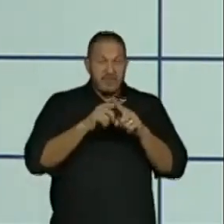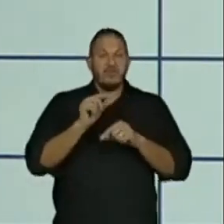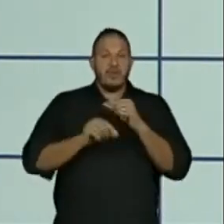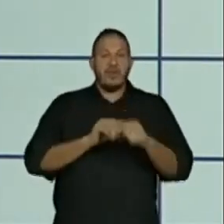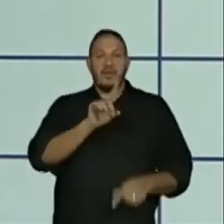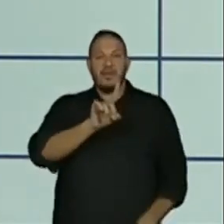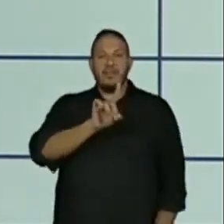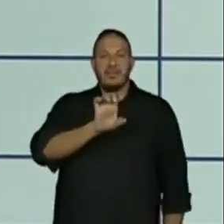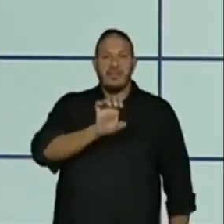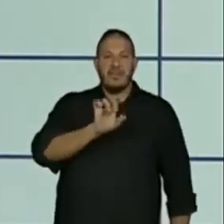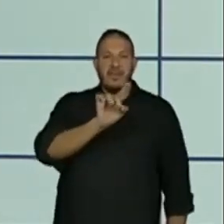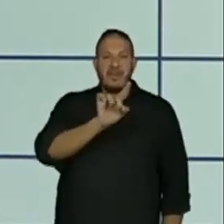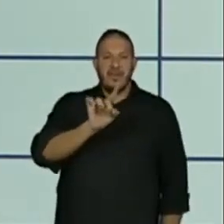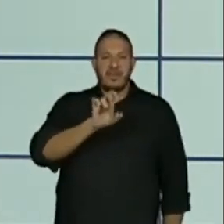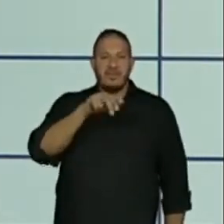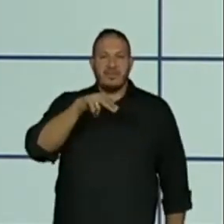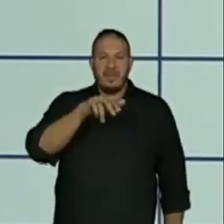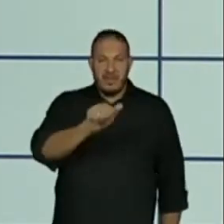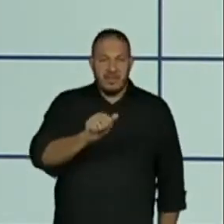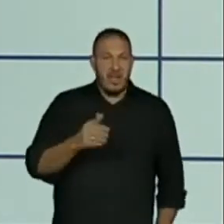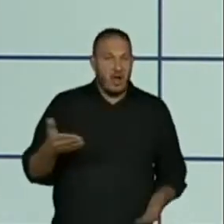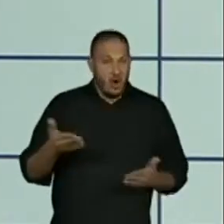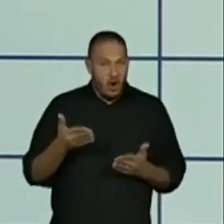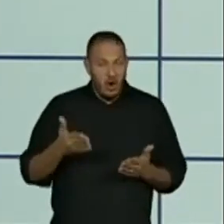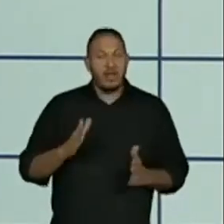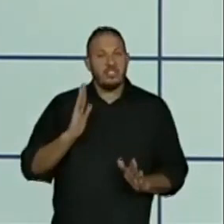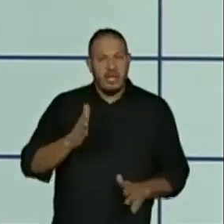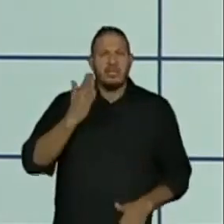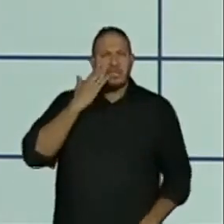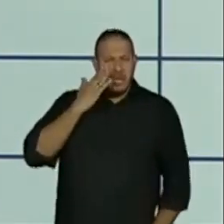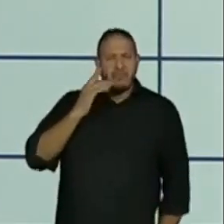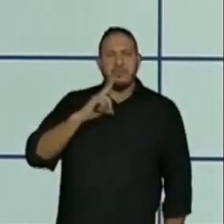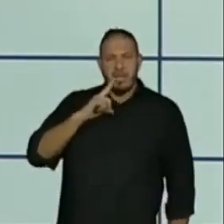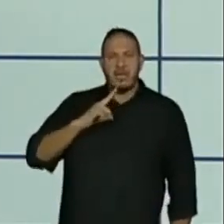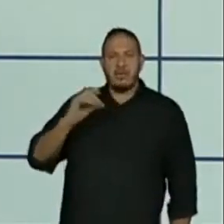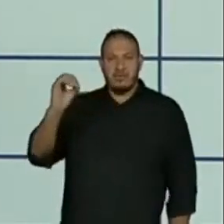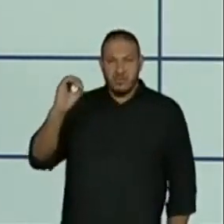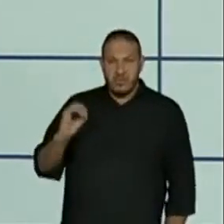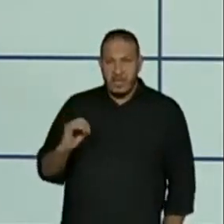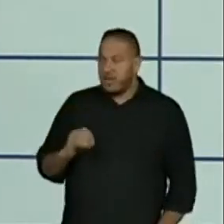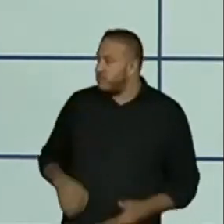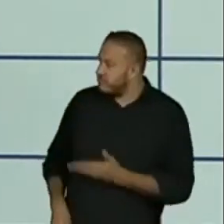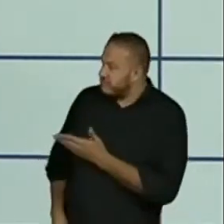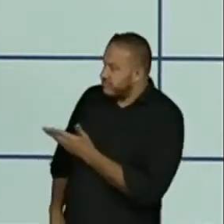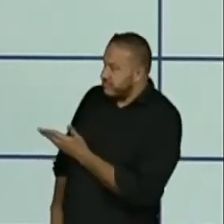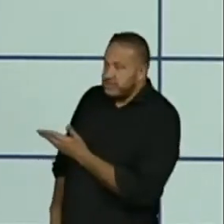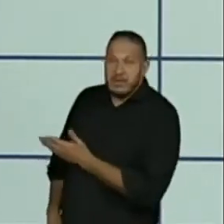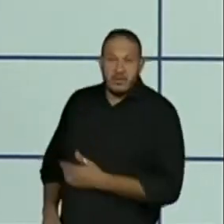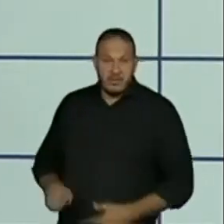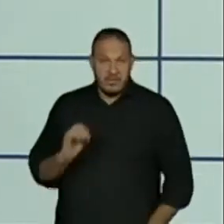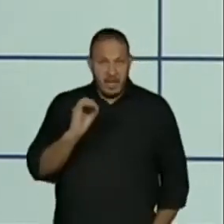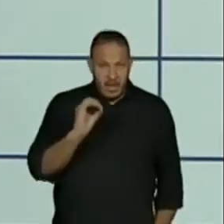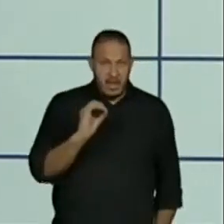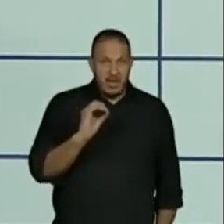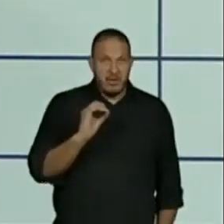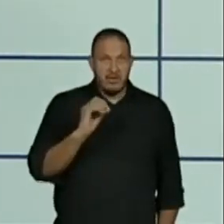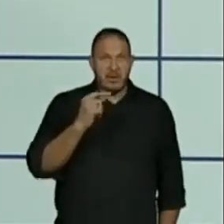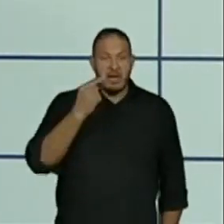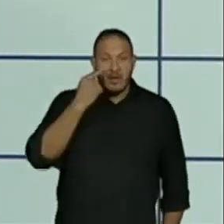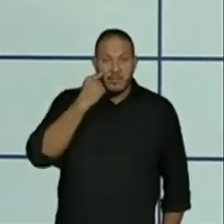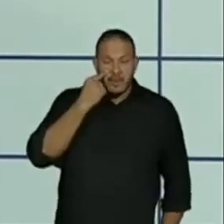penso em dezena, já considero que tenho um zero, e então parto para a minha